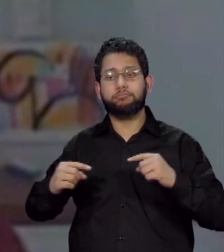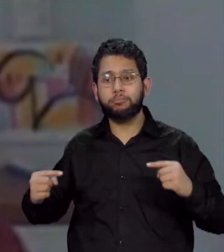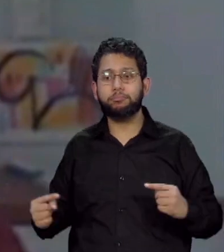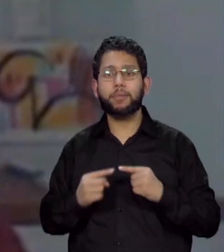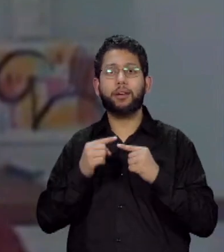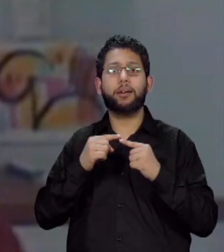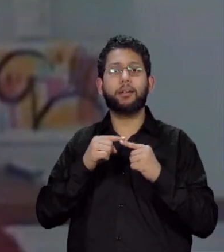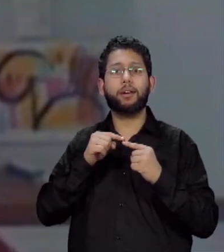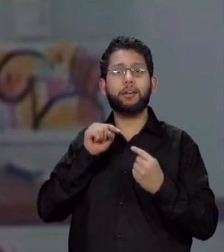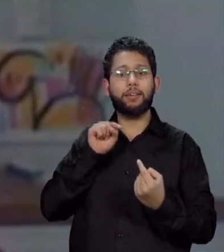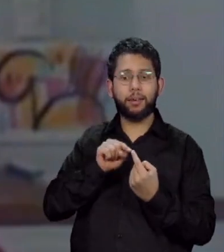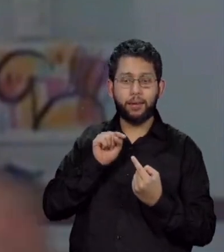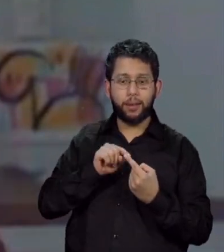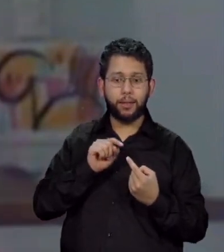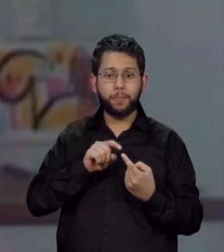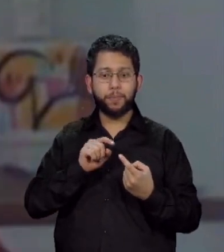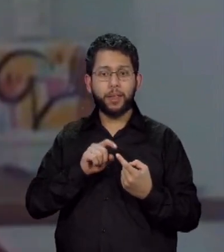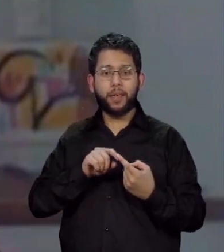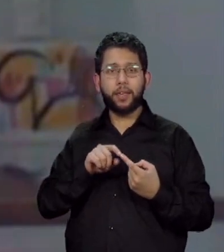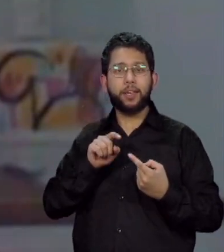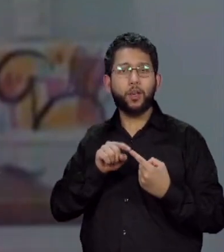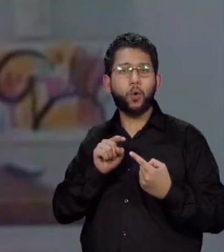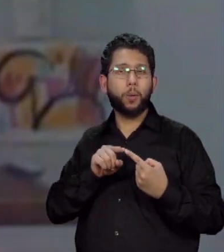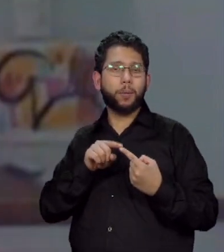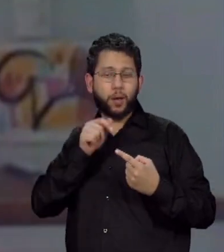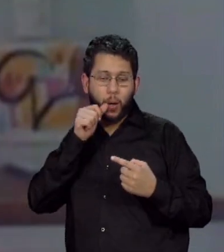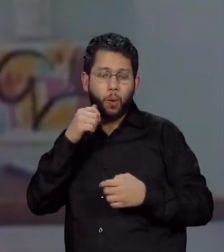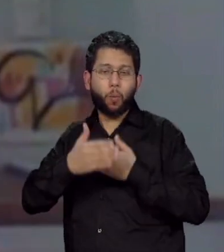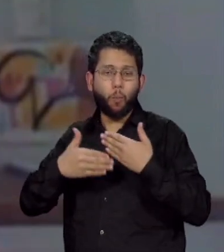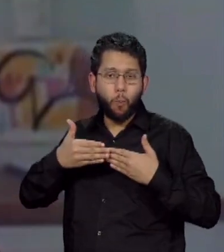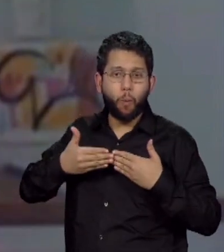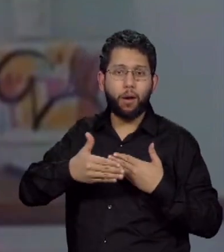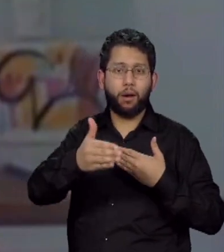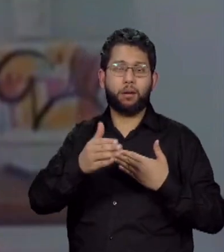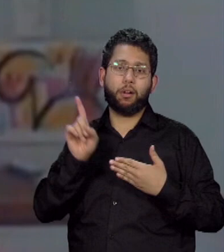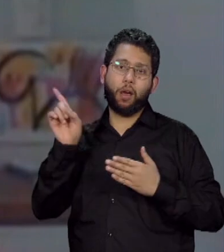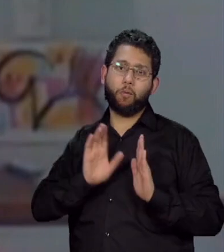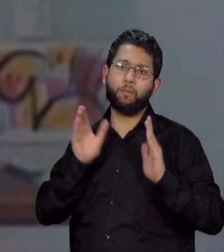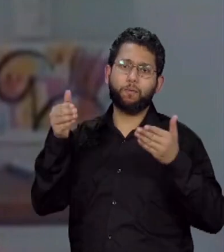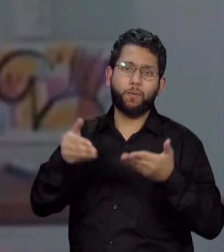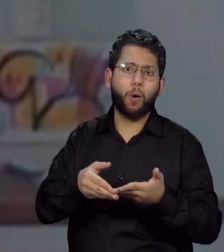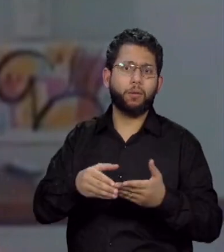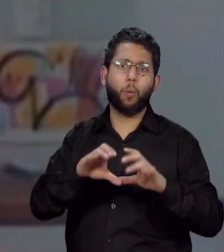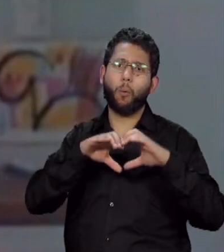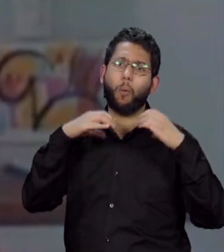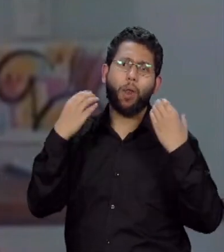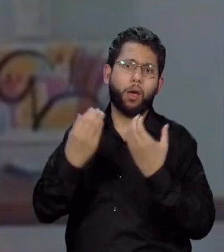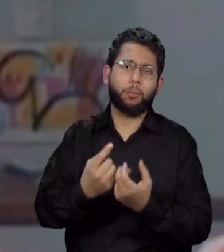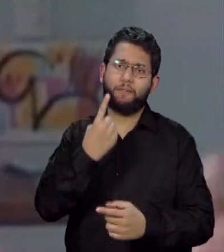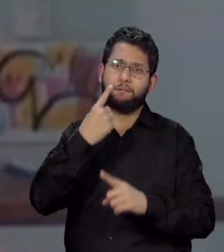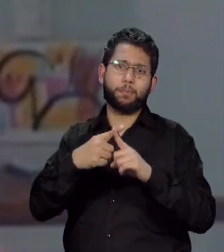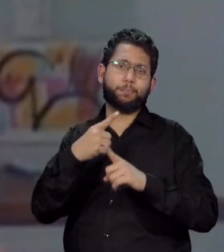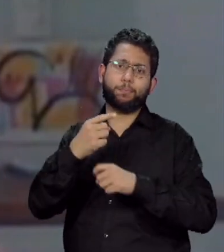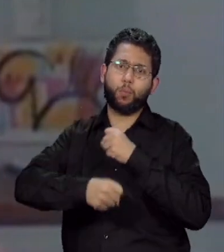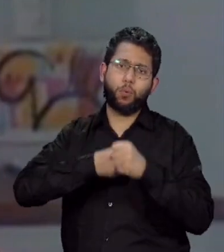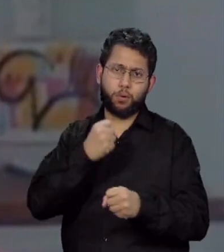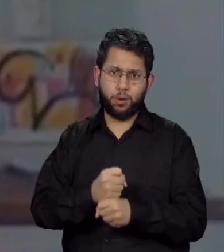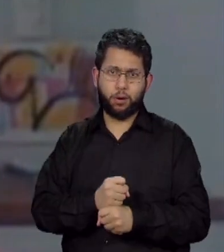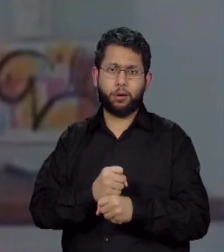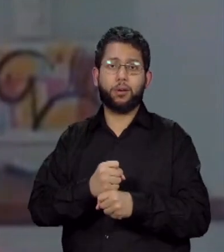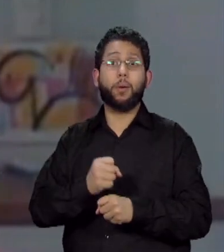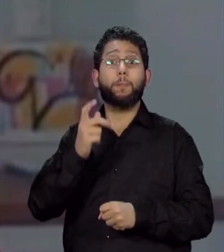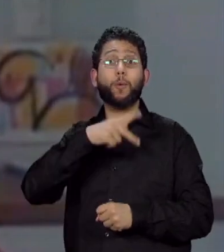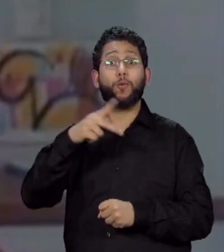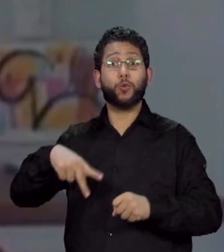que são feitas ao longo do ano, né? O fórum tem um grande congresso que acontece uma vez por ano, onde as redes docentes